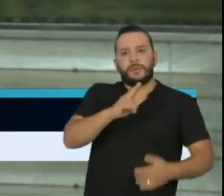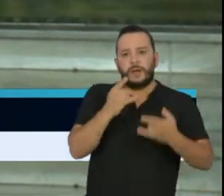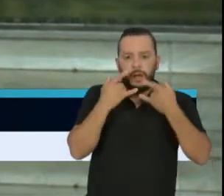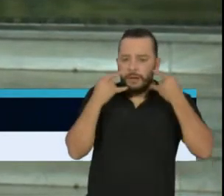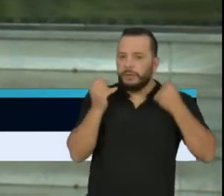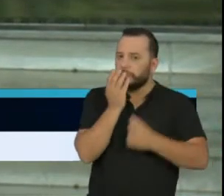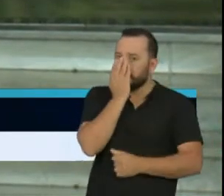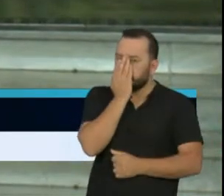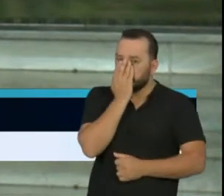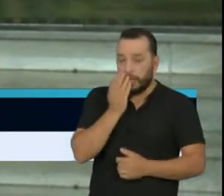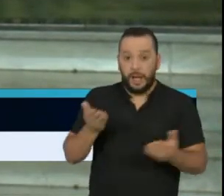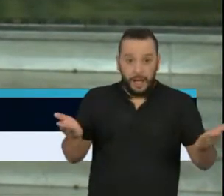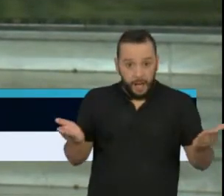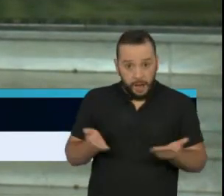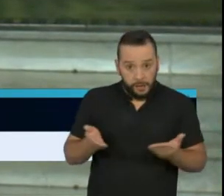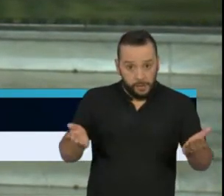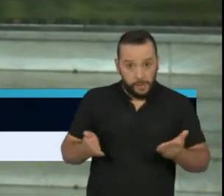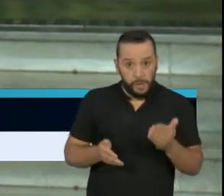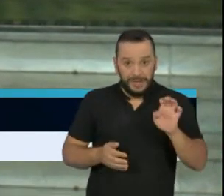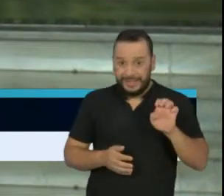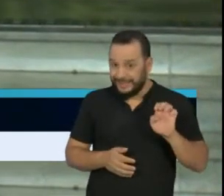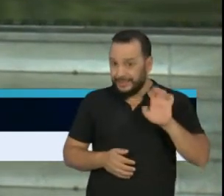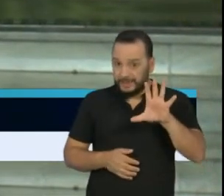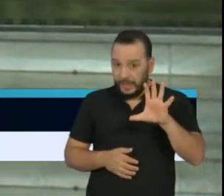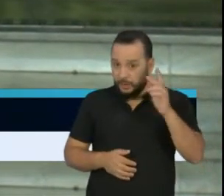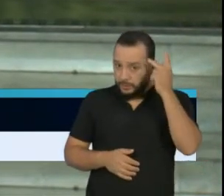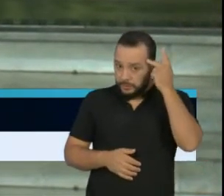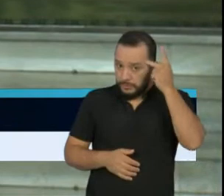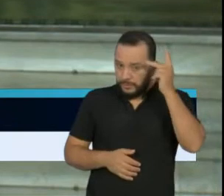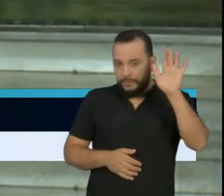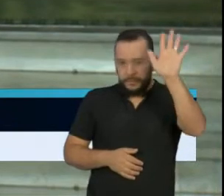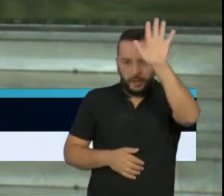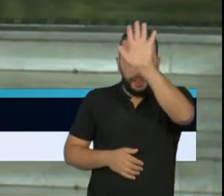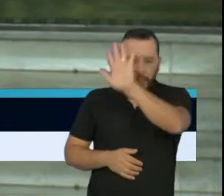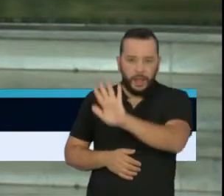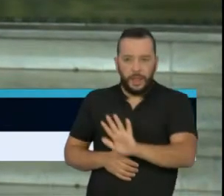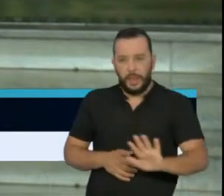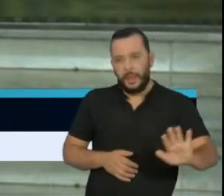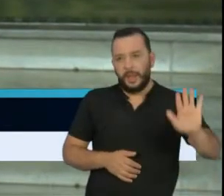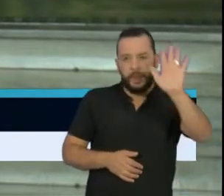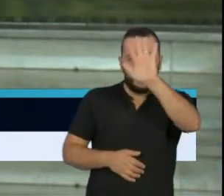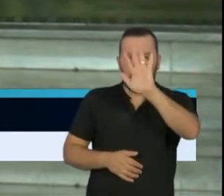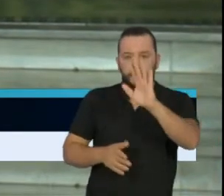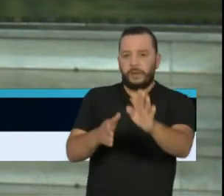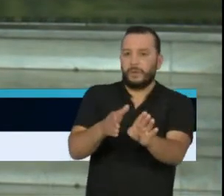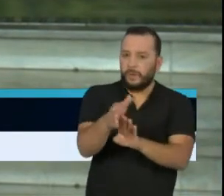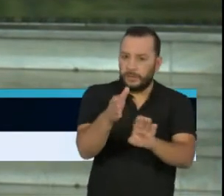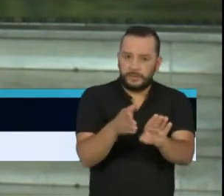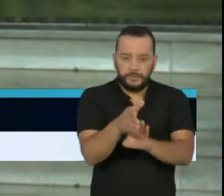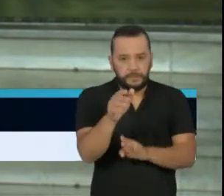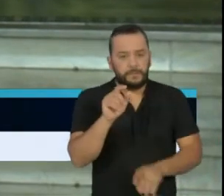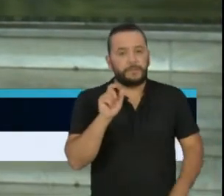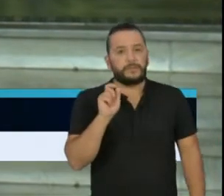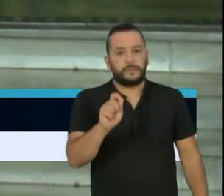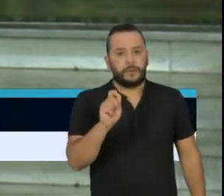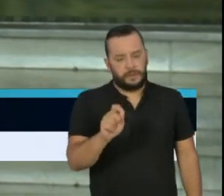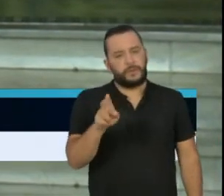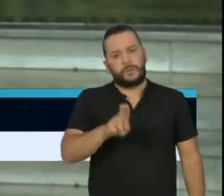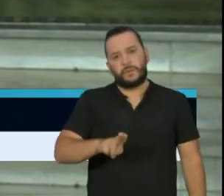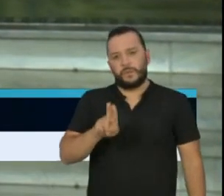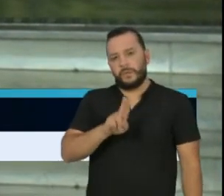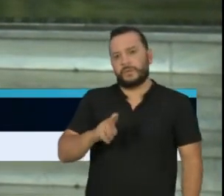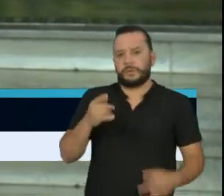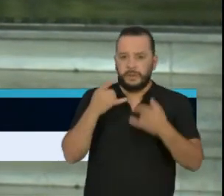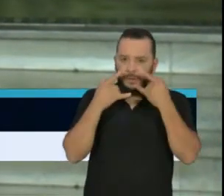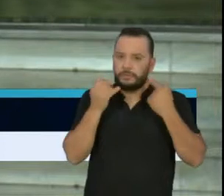Covas. Agora, nós estamos estendendo a todos os demais municípios a recomendação para o uso de